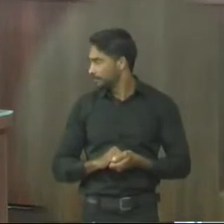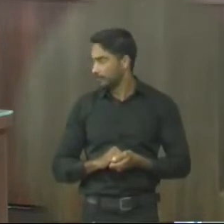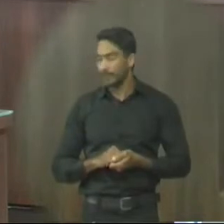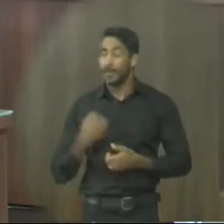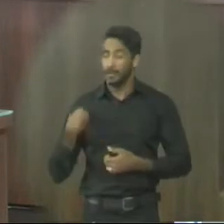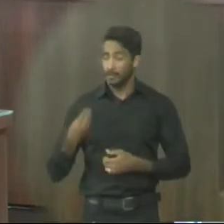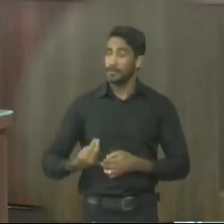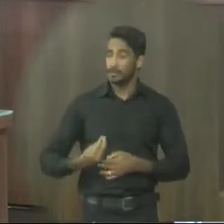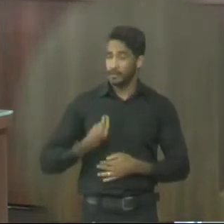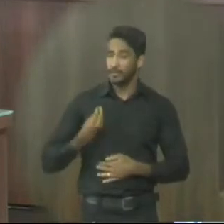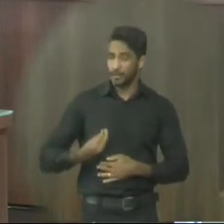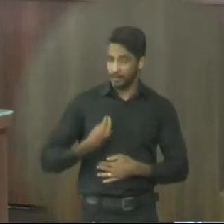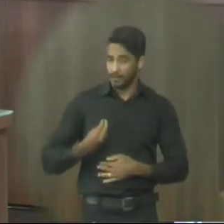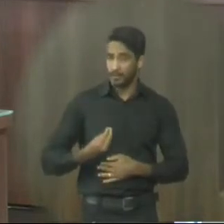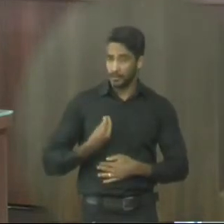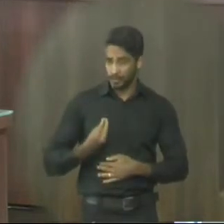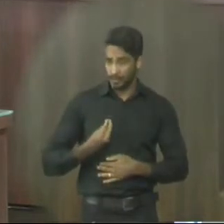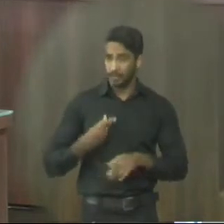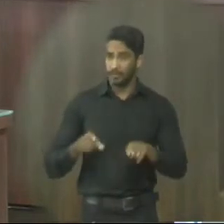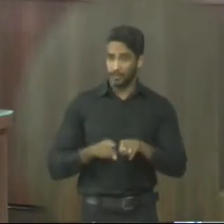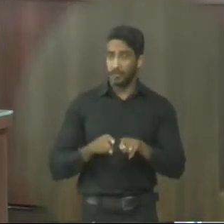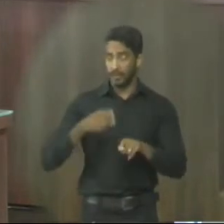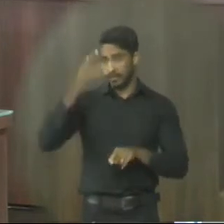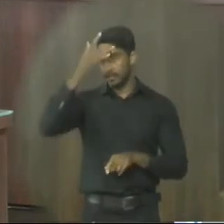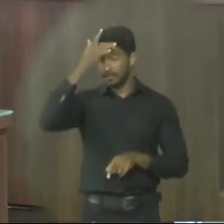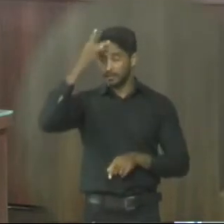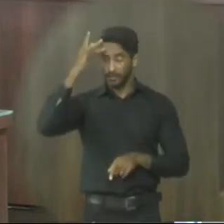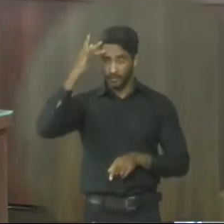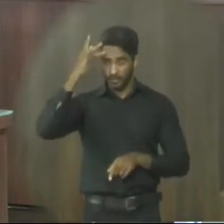Estive também com moradora, né?